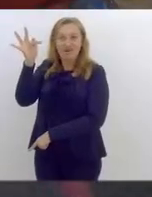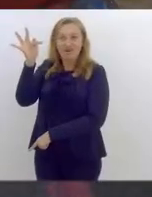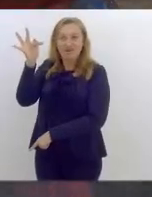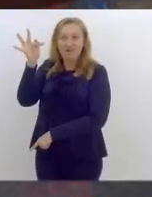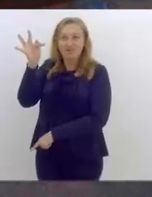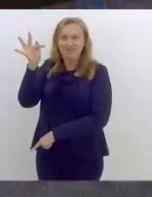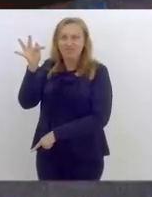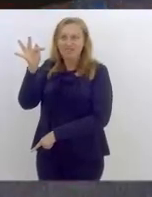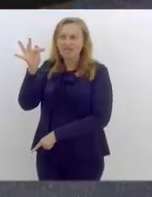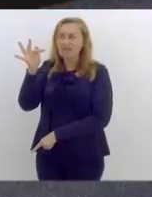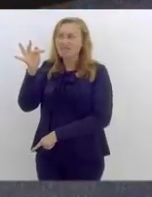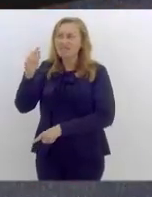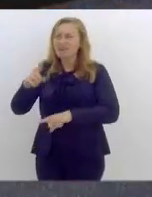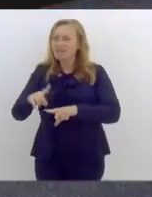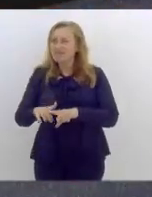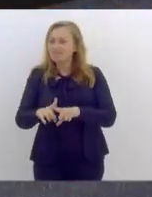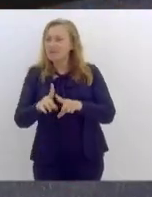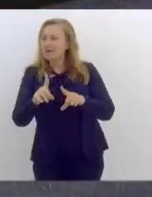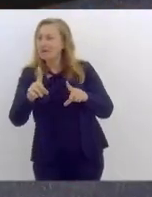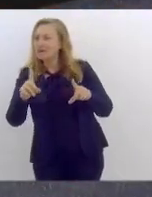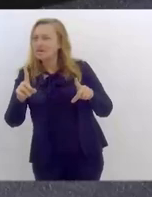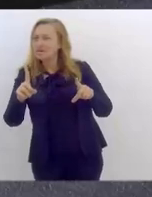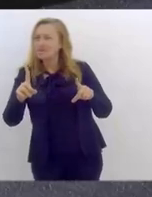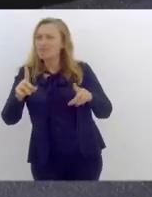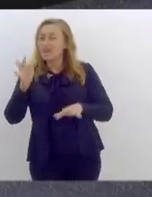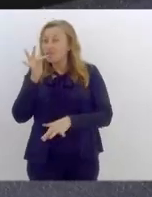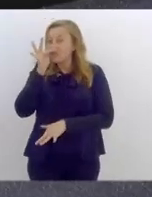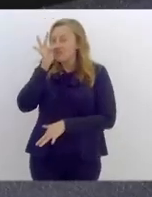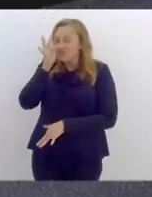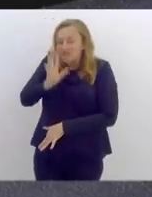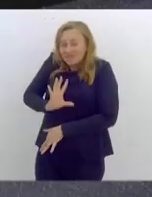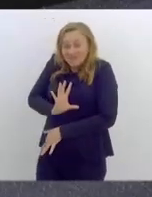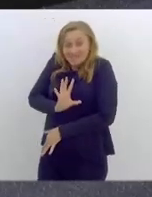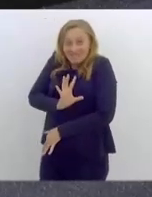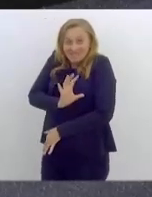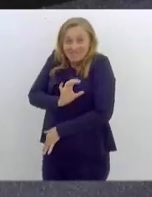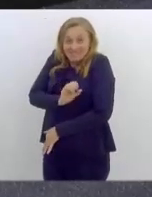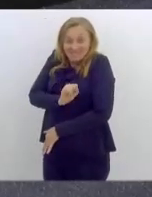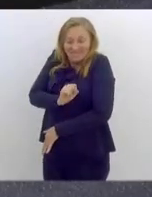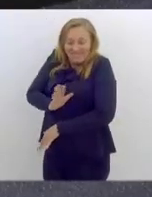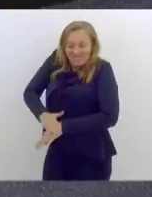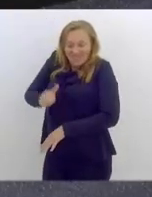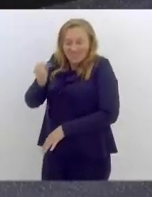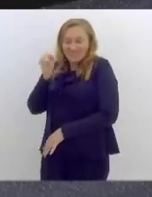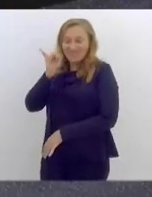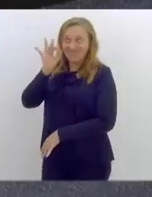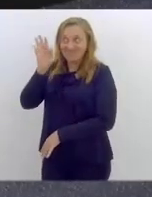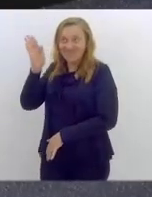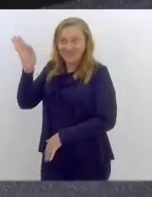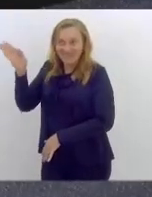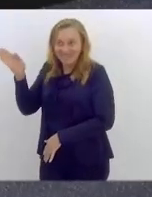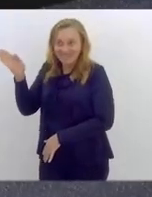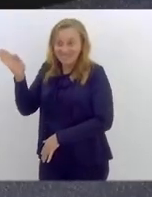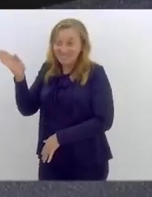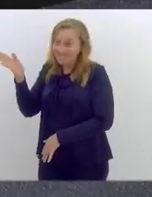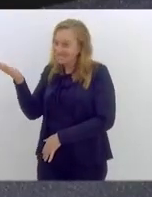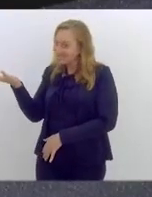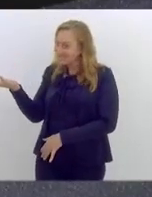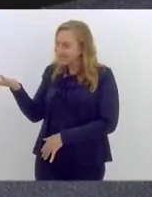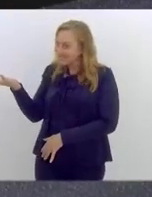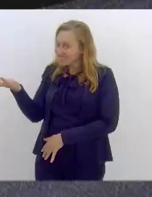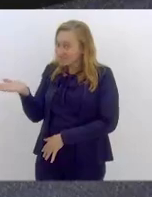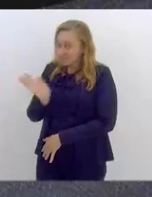Mas a flor amada é mais que a madrugada e foi.